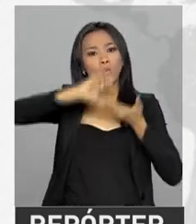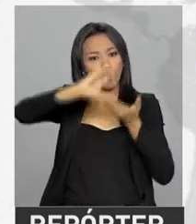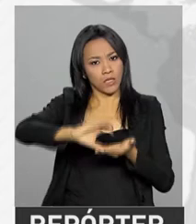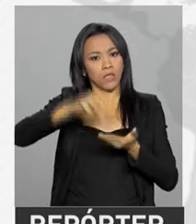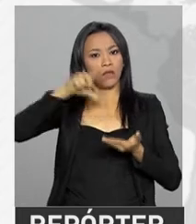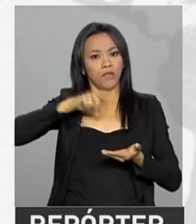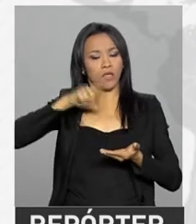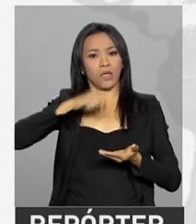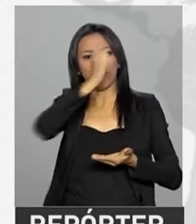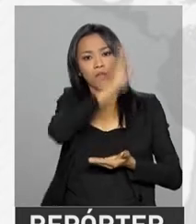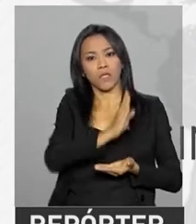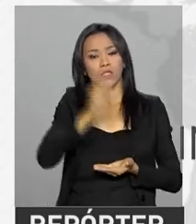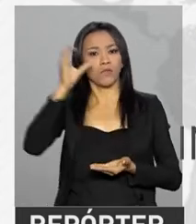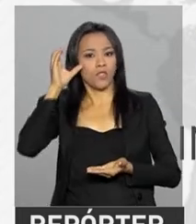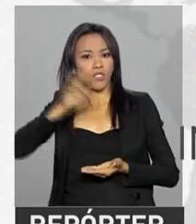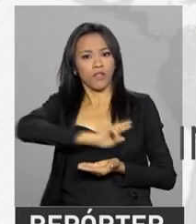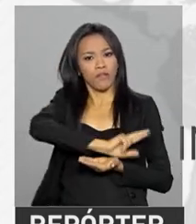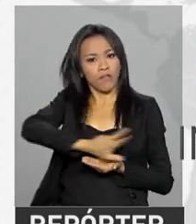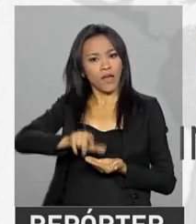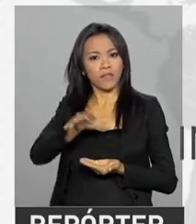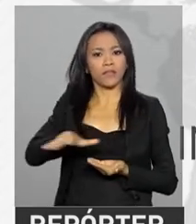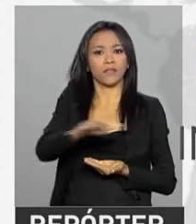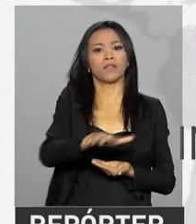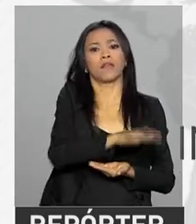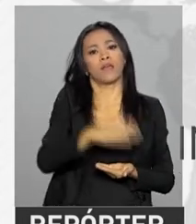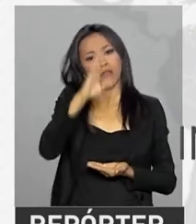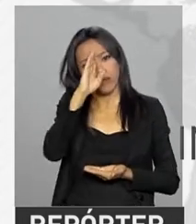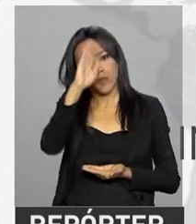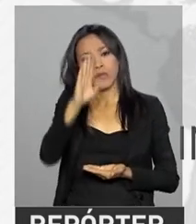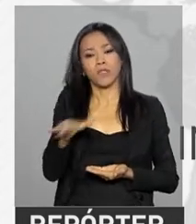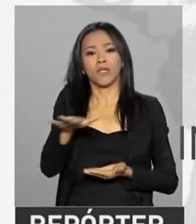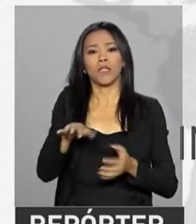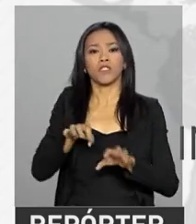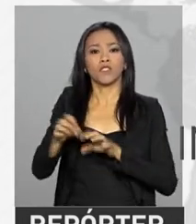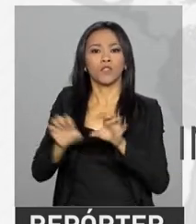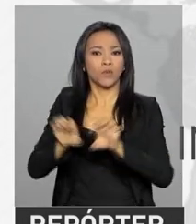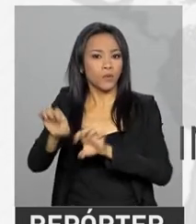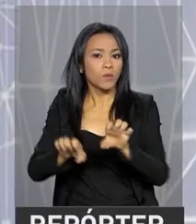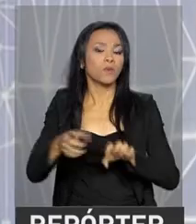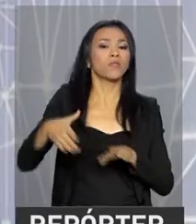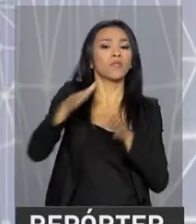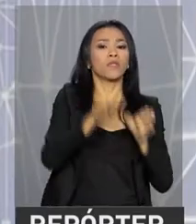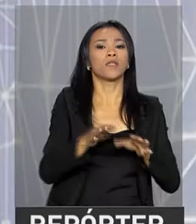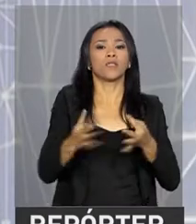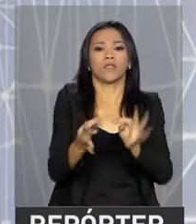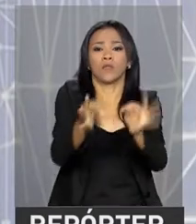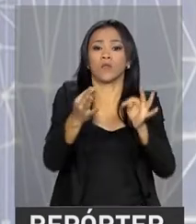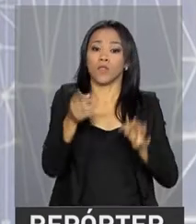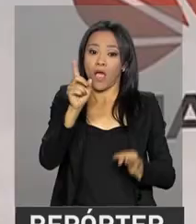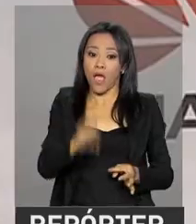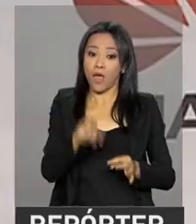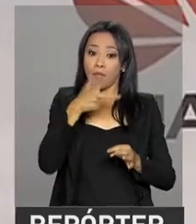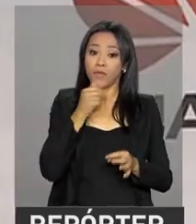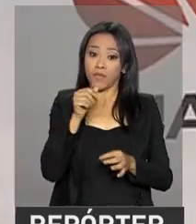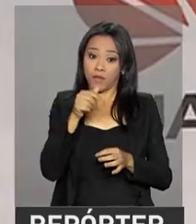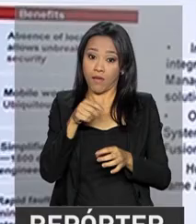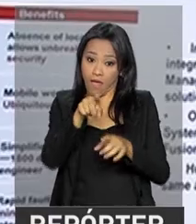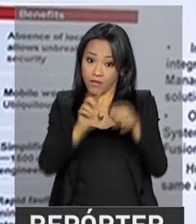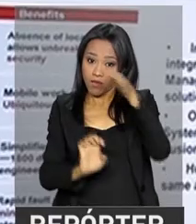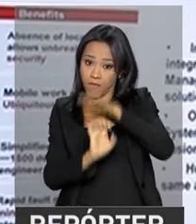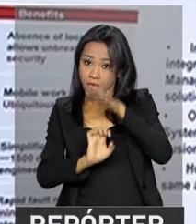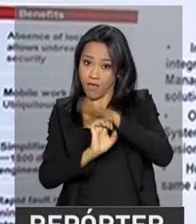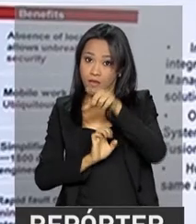Brasil-China, em várias áreas, principalmente na infraestrutura e tecnologia. É o caso dessa companhia chinesa